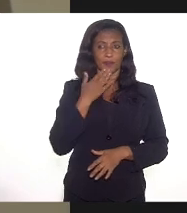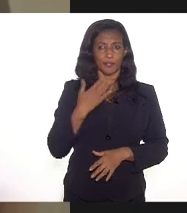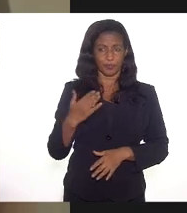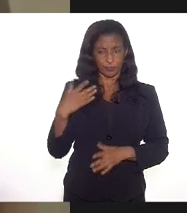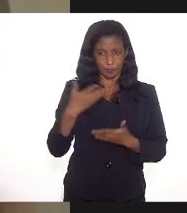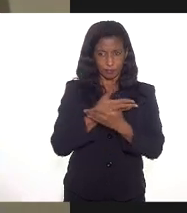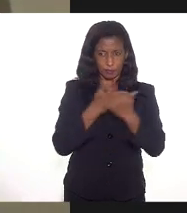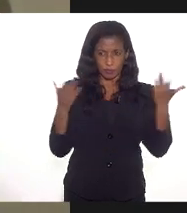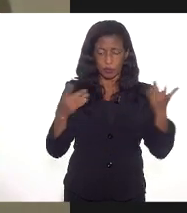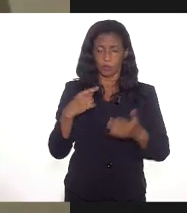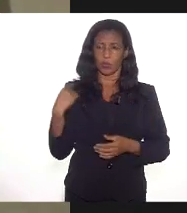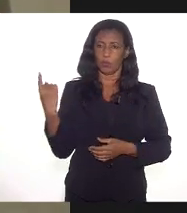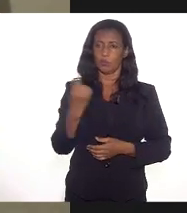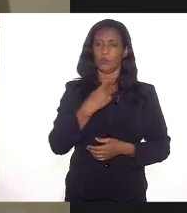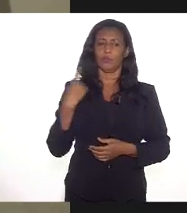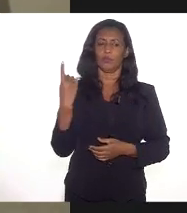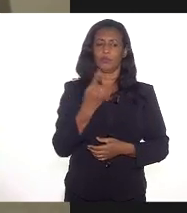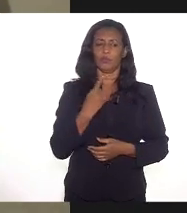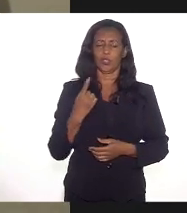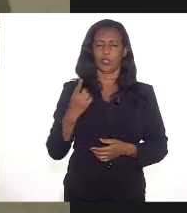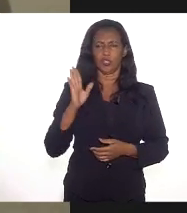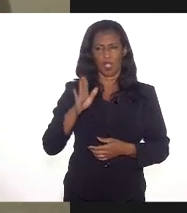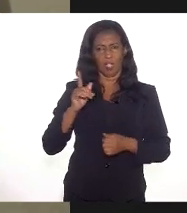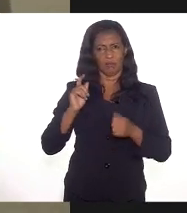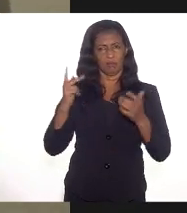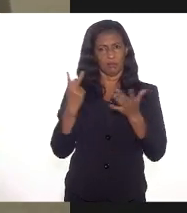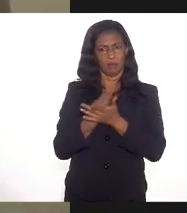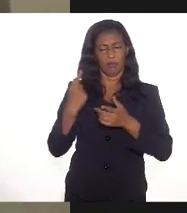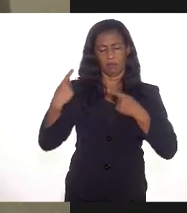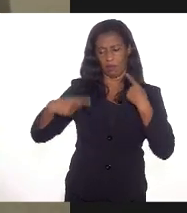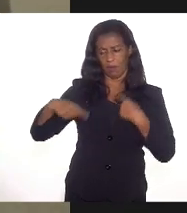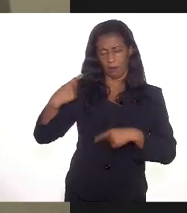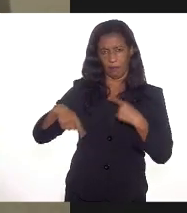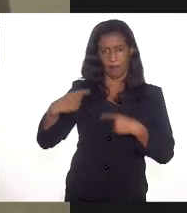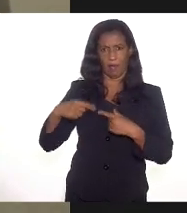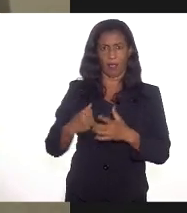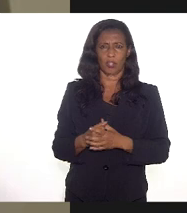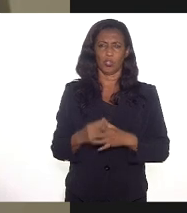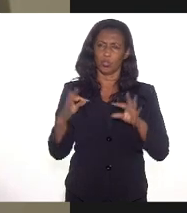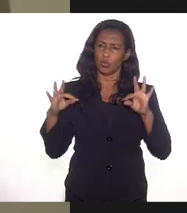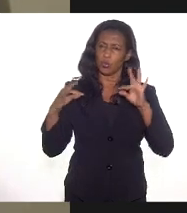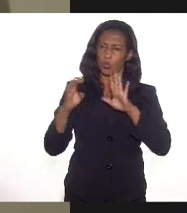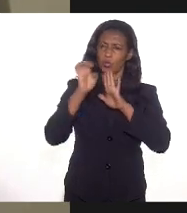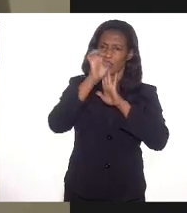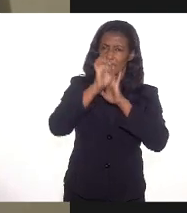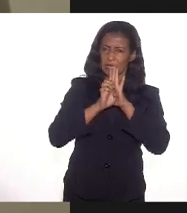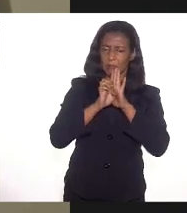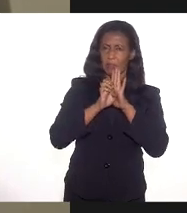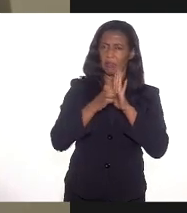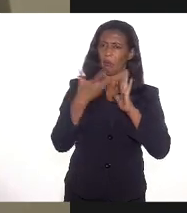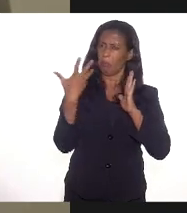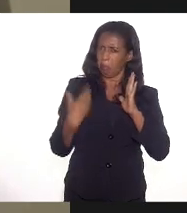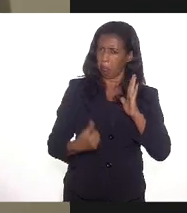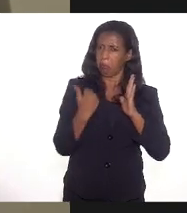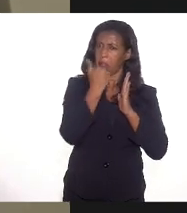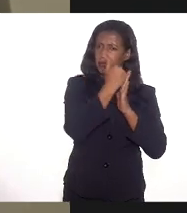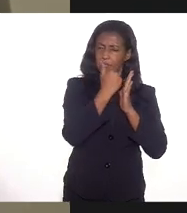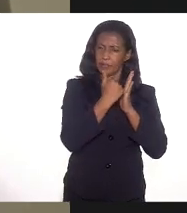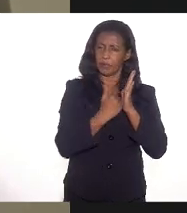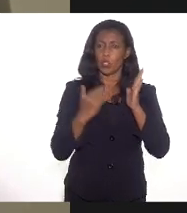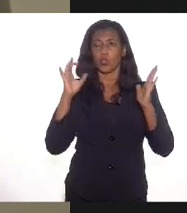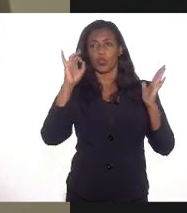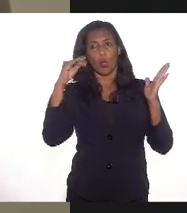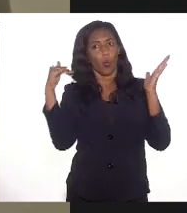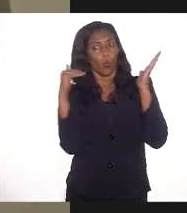todos, como nós fizemos o debate e praticamente todas as emendas foram acolhidas. Nós vamos só estudar essa